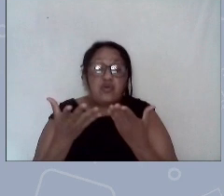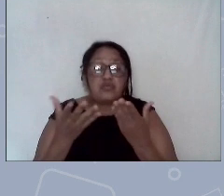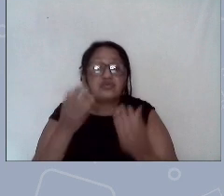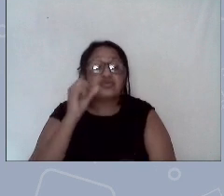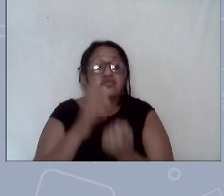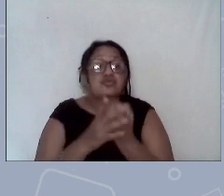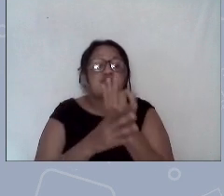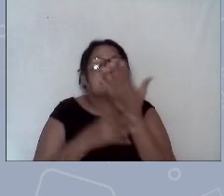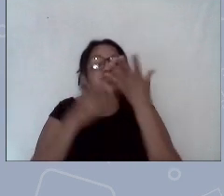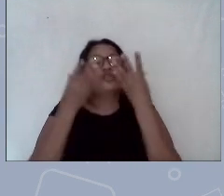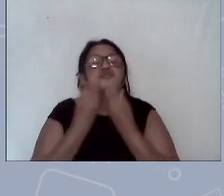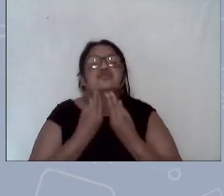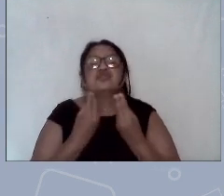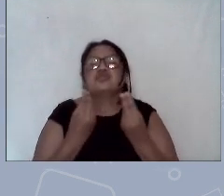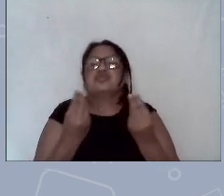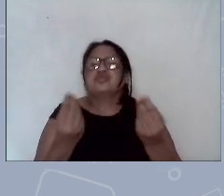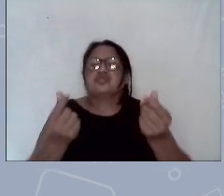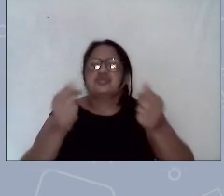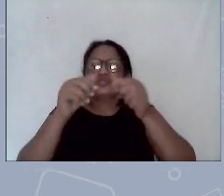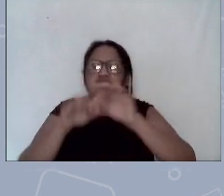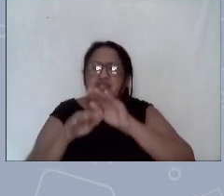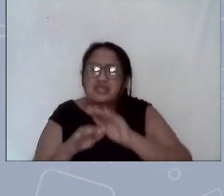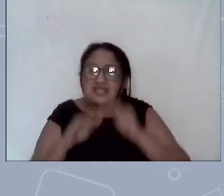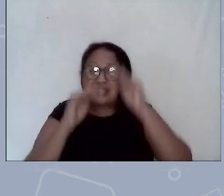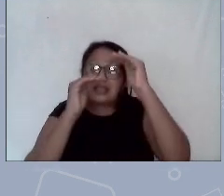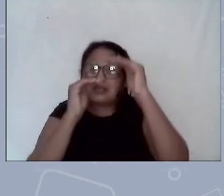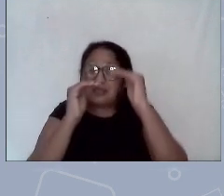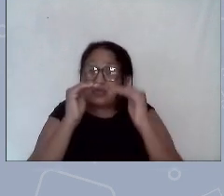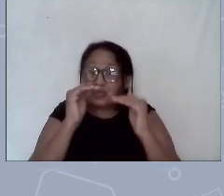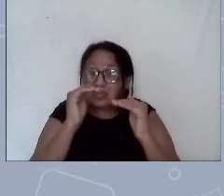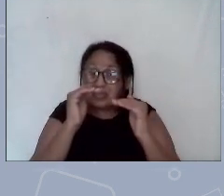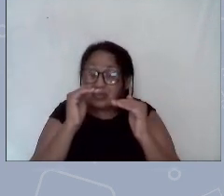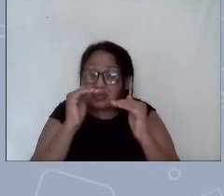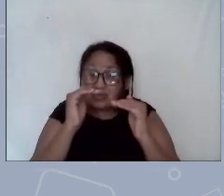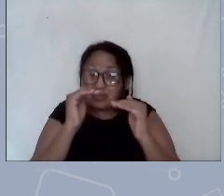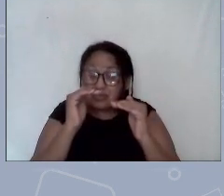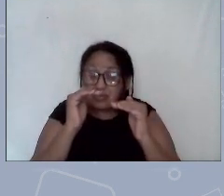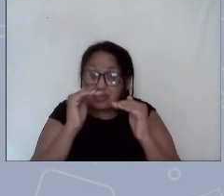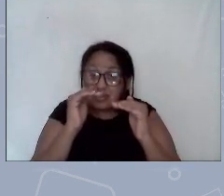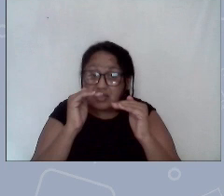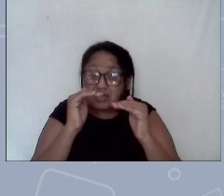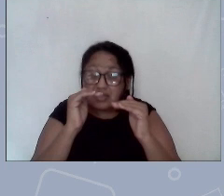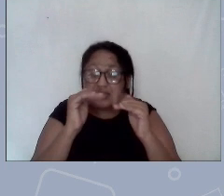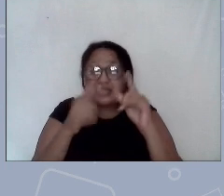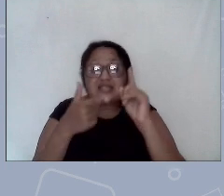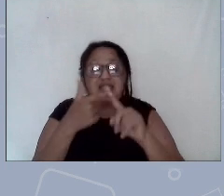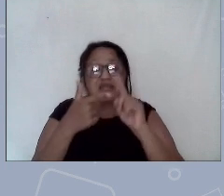suave de diminuição de altitude e uma face abrupta de